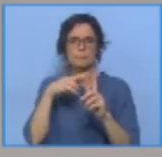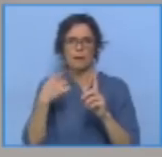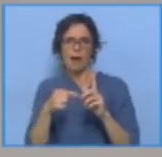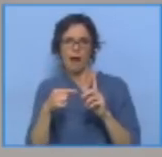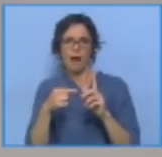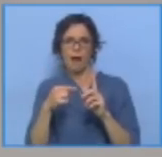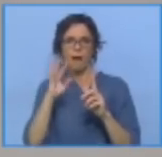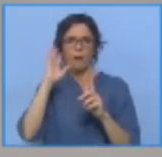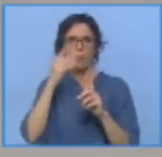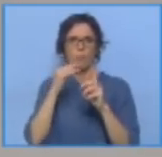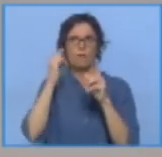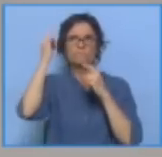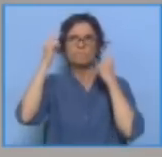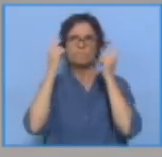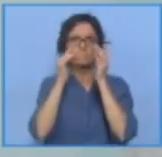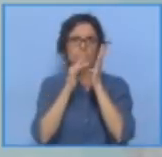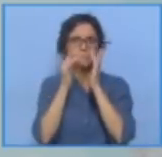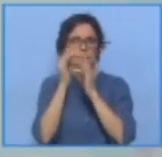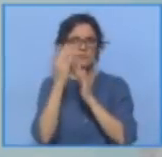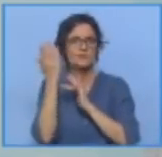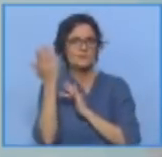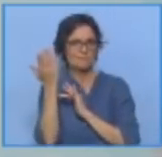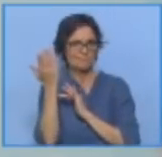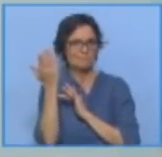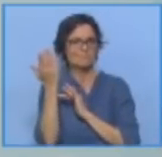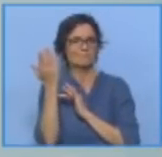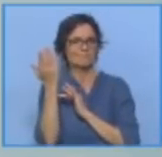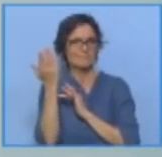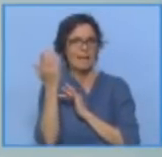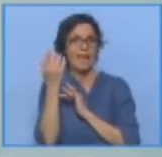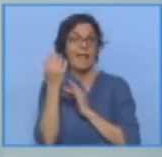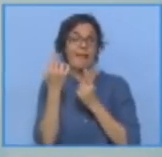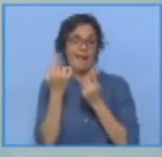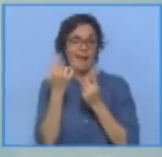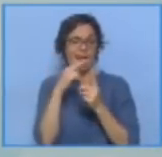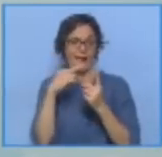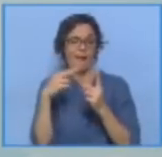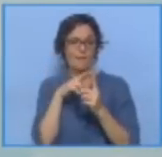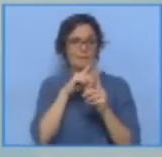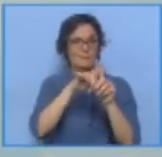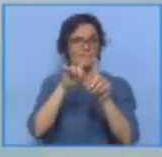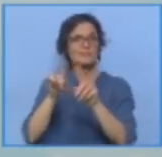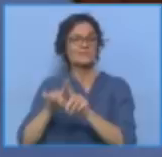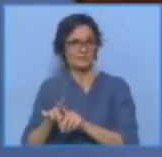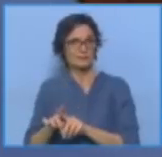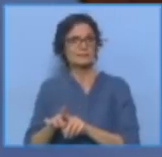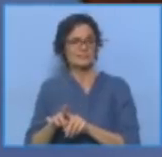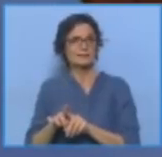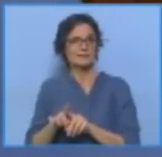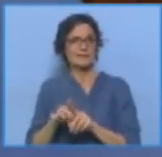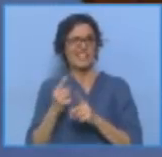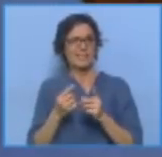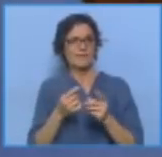coisa, nem sempre encaixando perfeitamente naquilo que a parte final do Evangelho nos